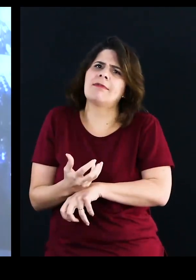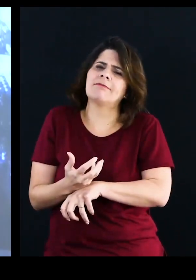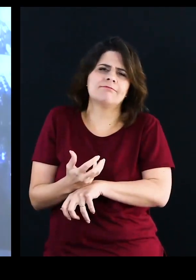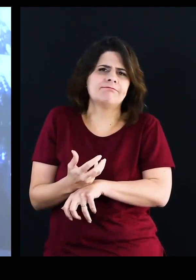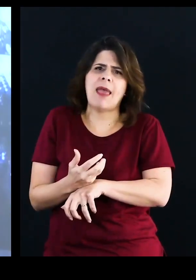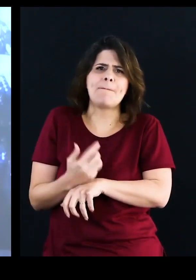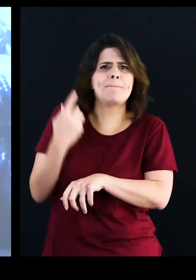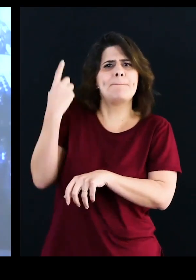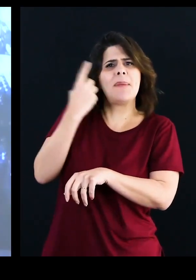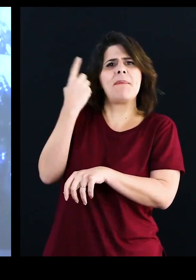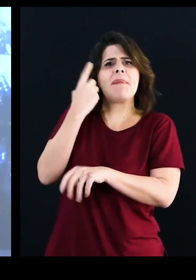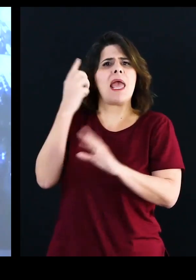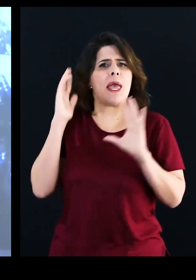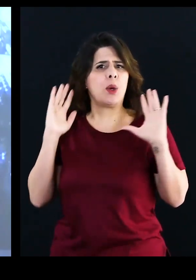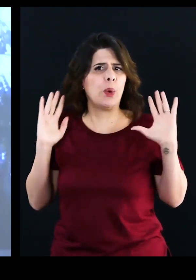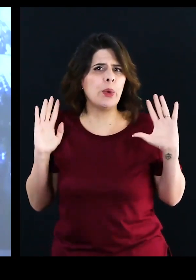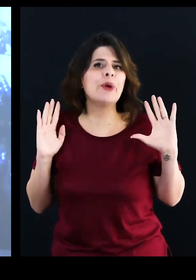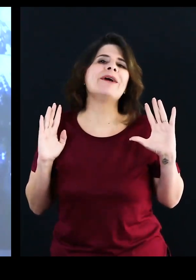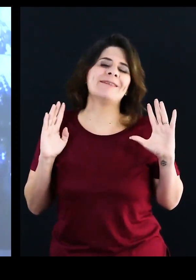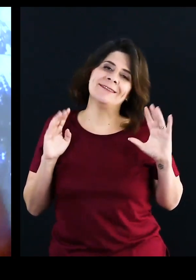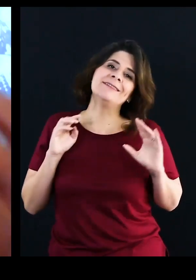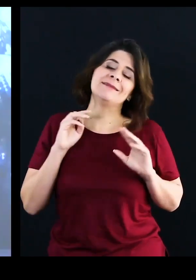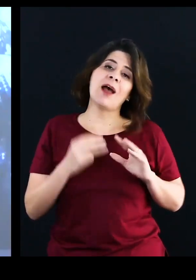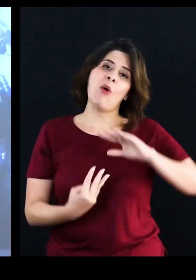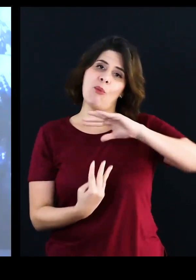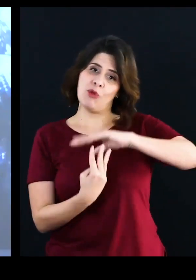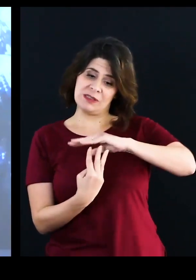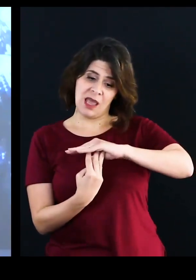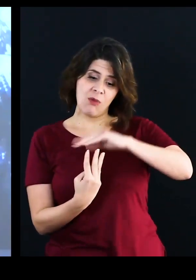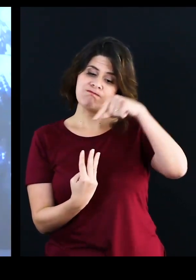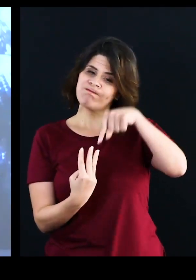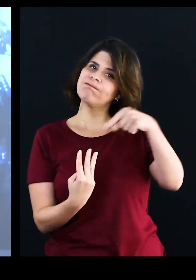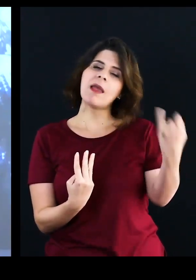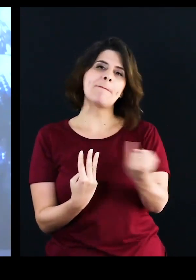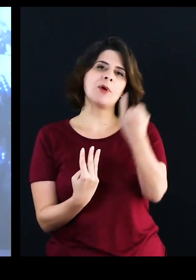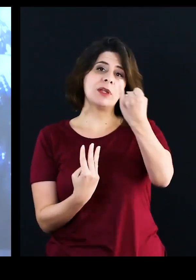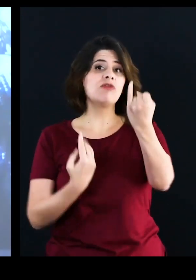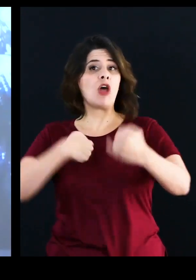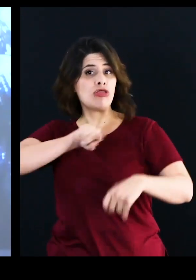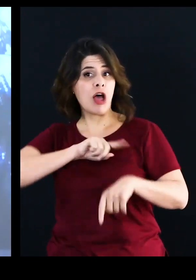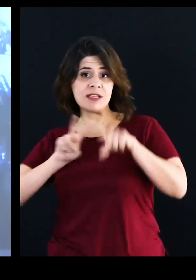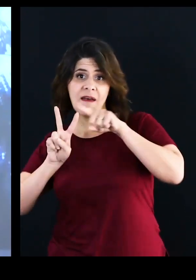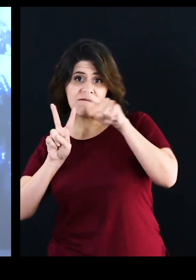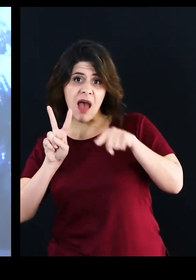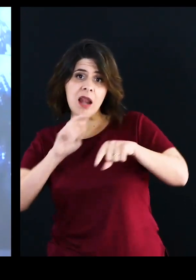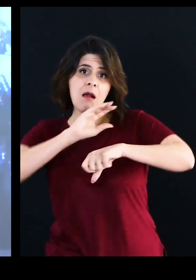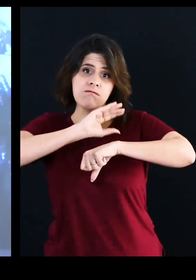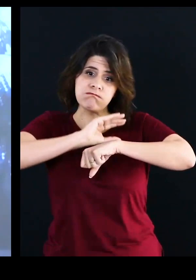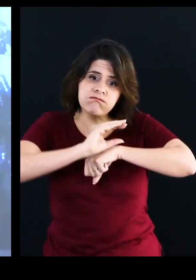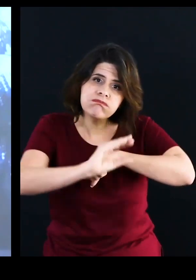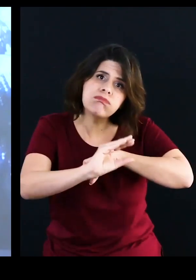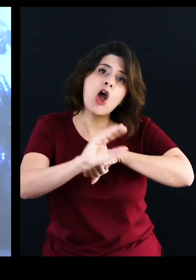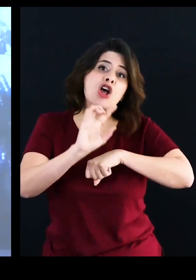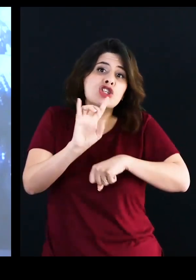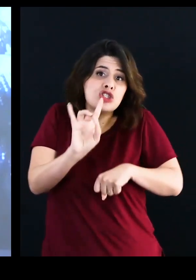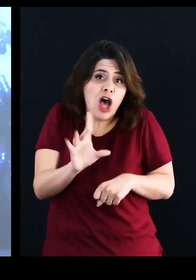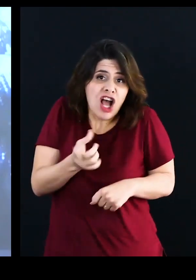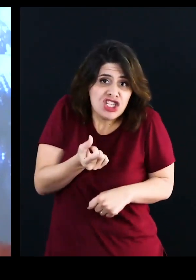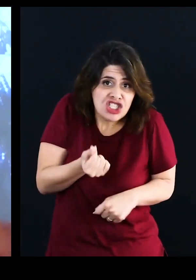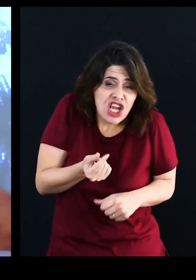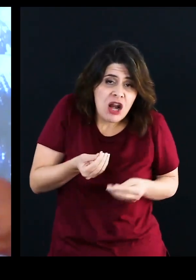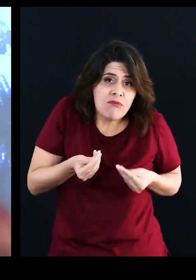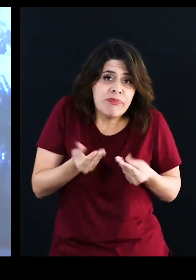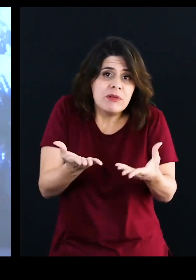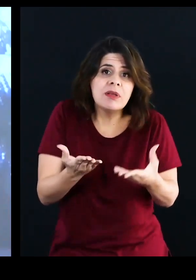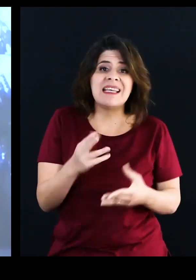lugares, e o Museu Nacional é um ativo do país, e a gente está aportando lá não apenas recursos financeiros da ordem de 50